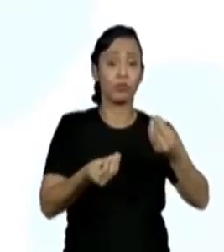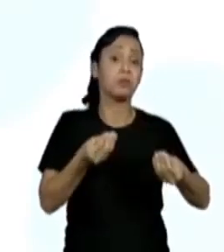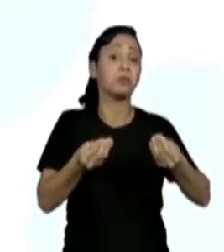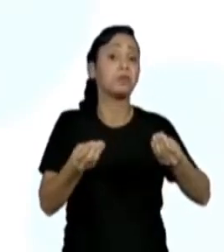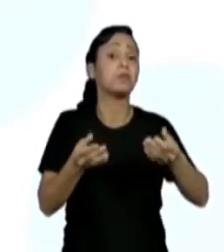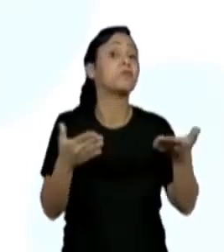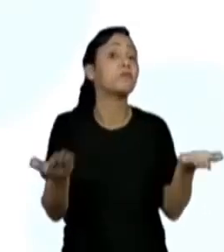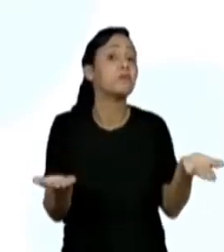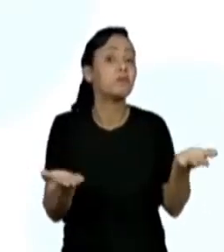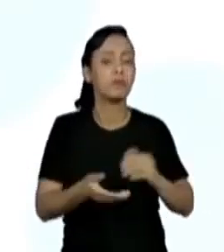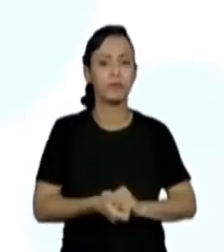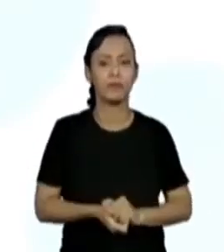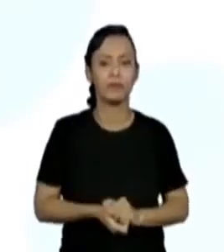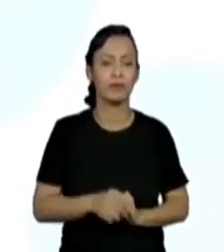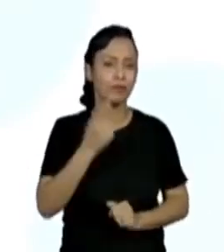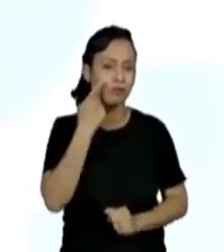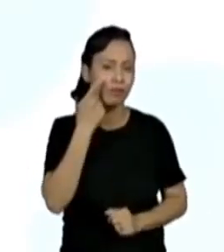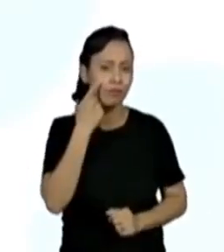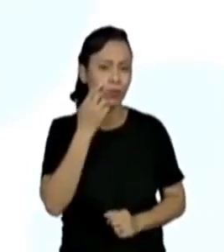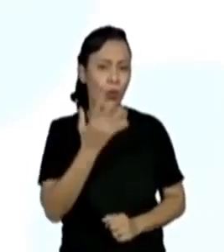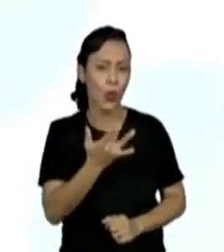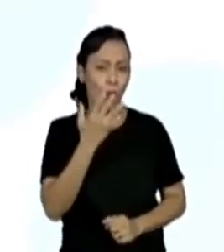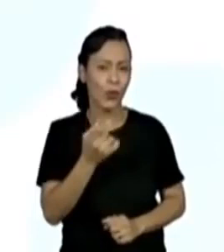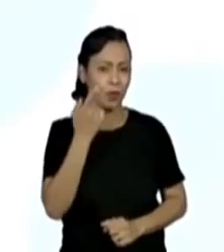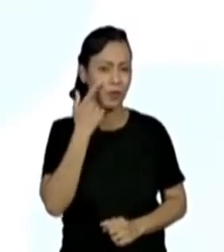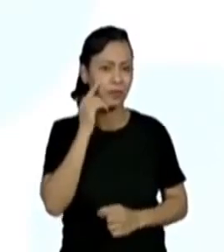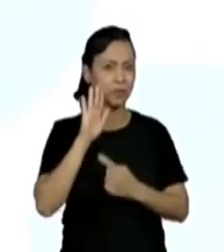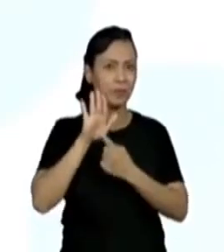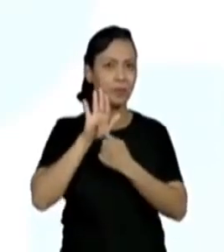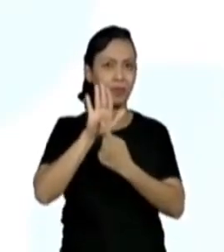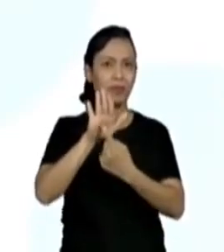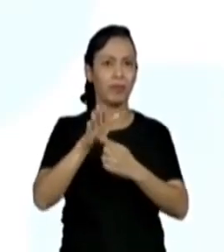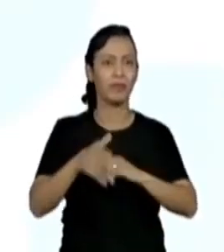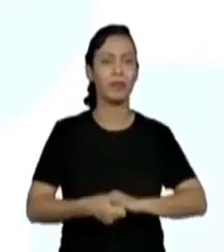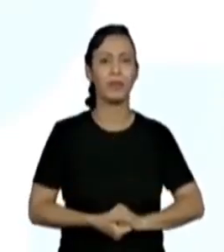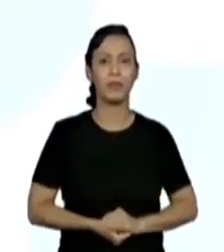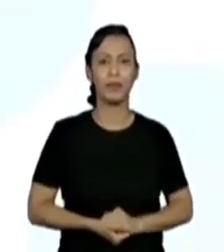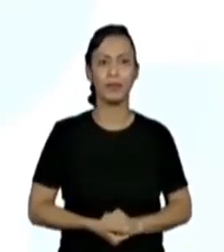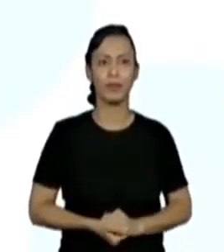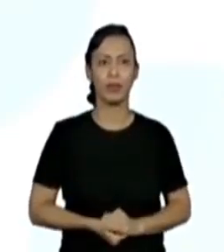aqui Deixa eu pegar que fração é essa